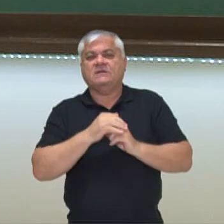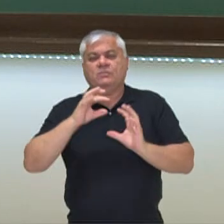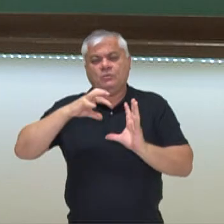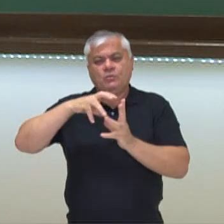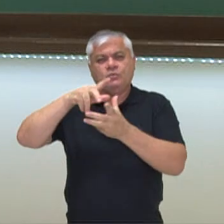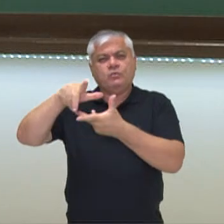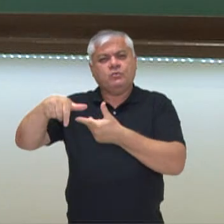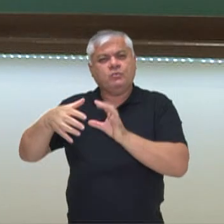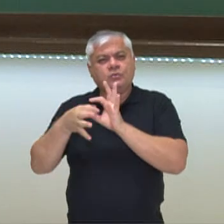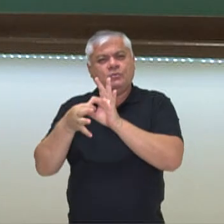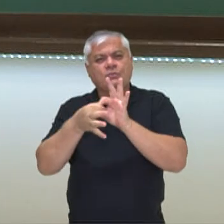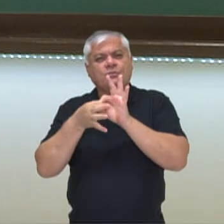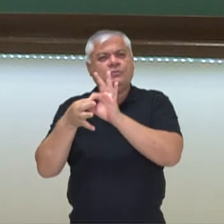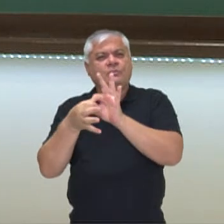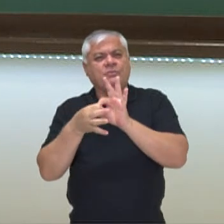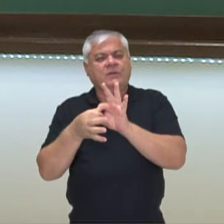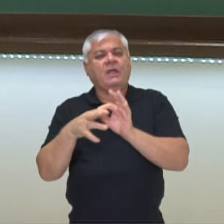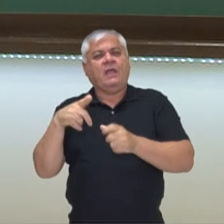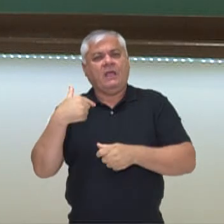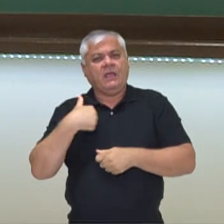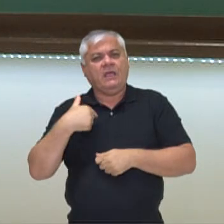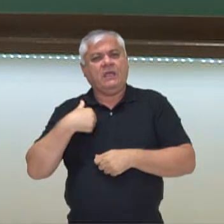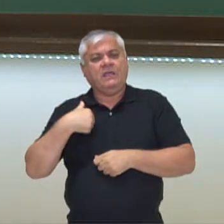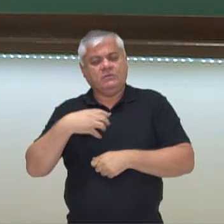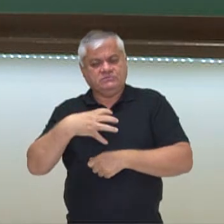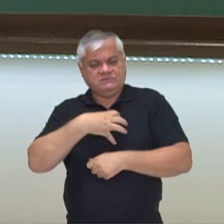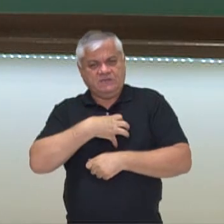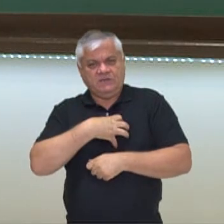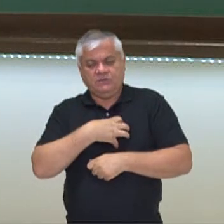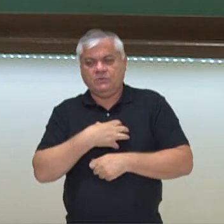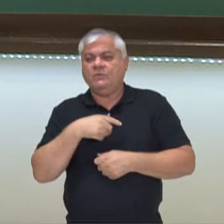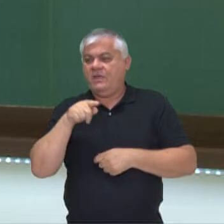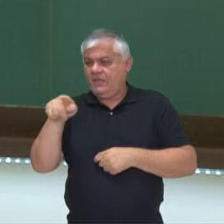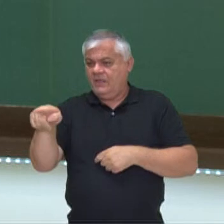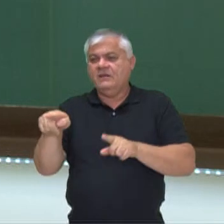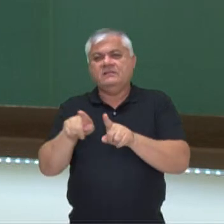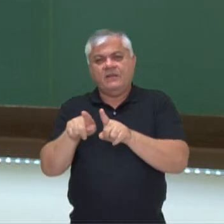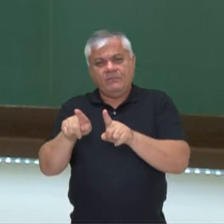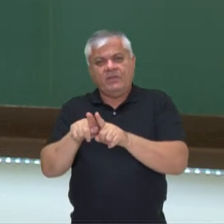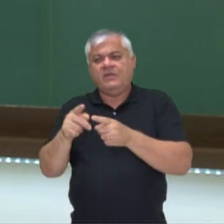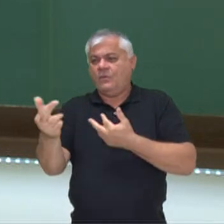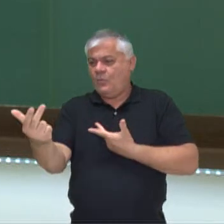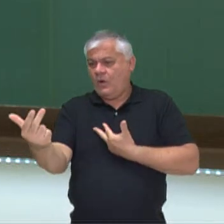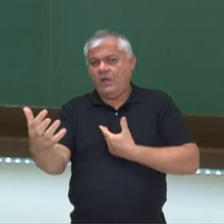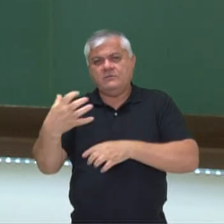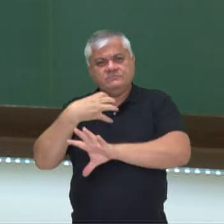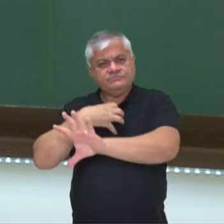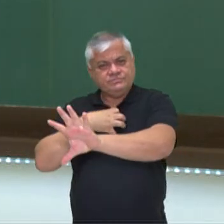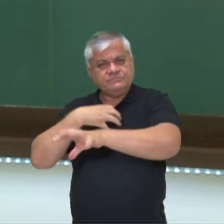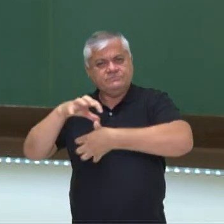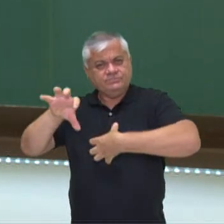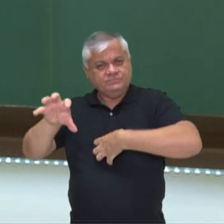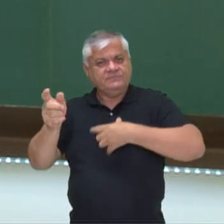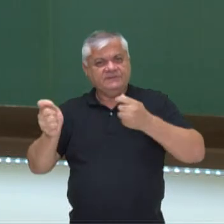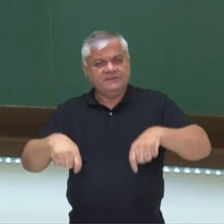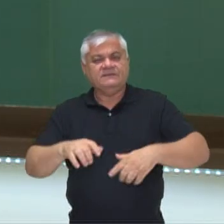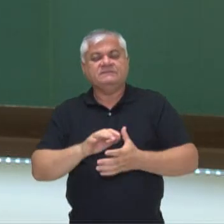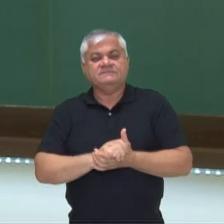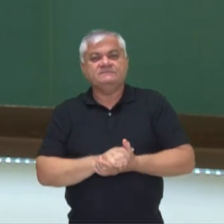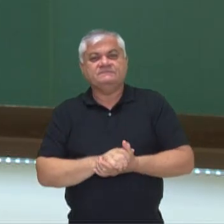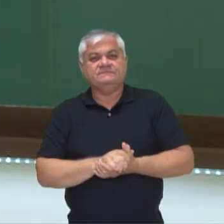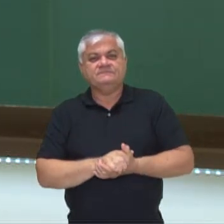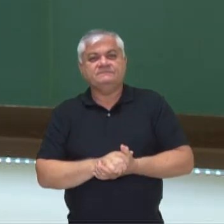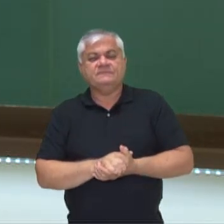universalidade, aquilo que eu sou capaz de sentir como ser humano e que você é capaz de sentir também. Além